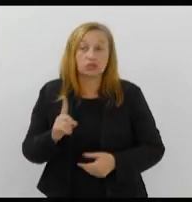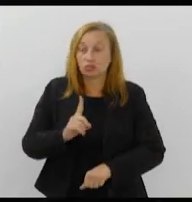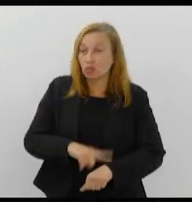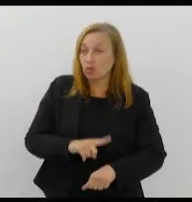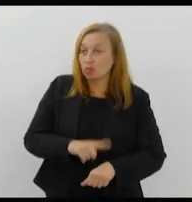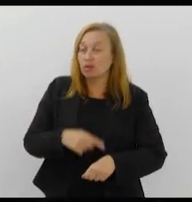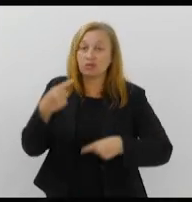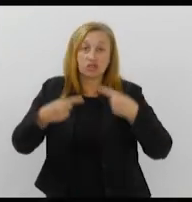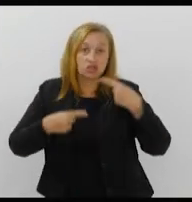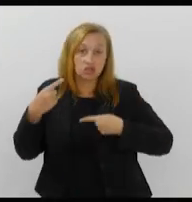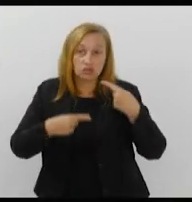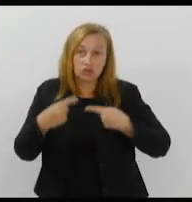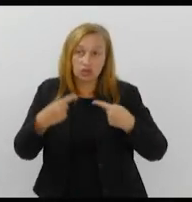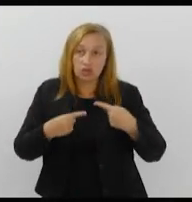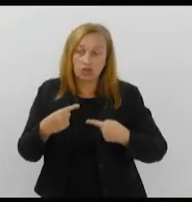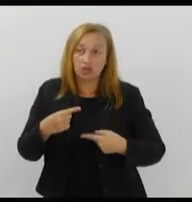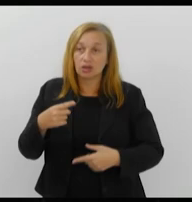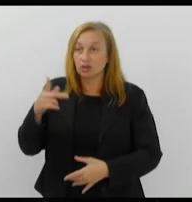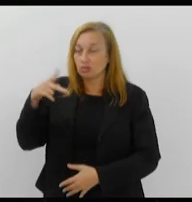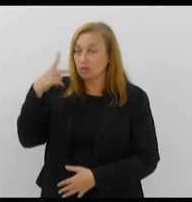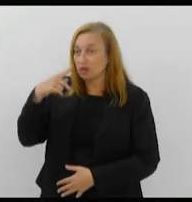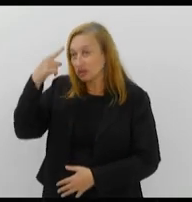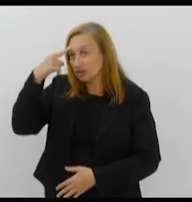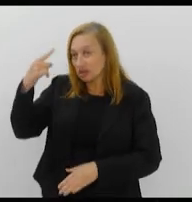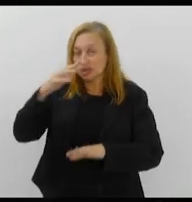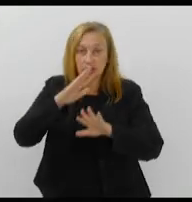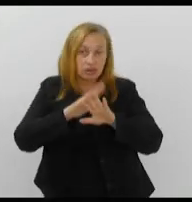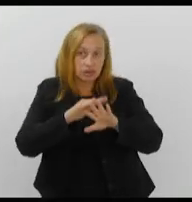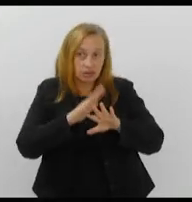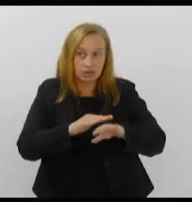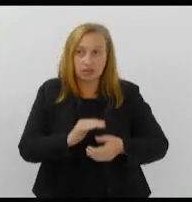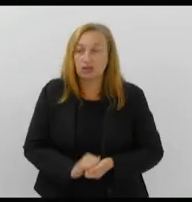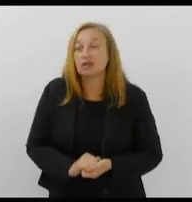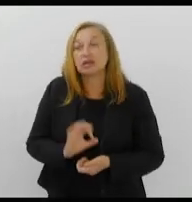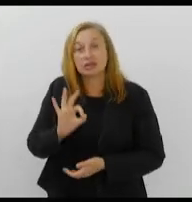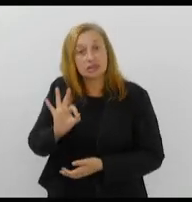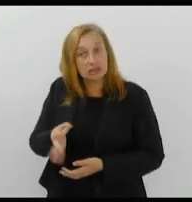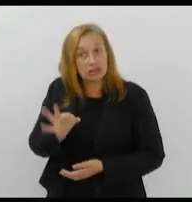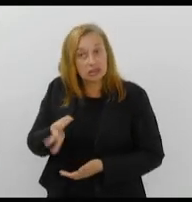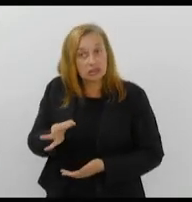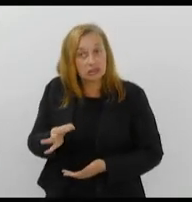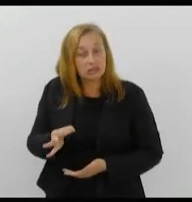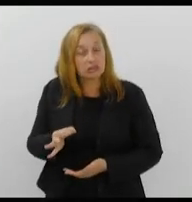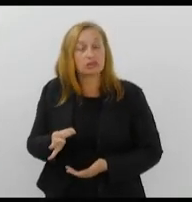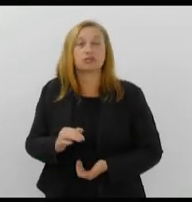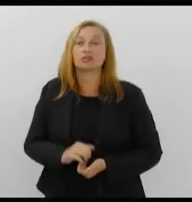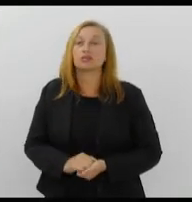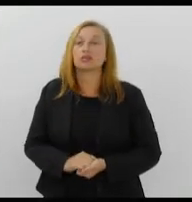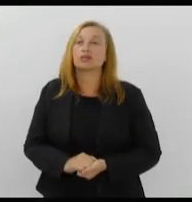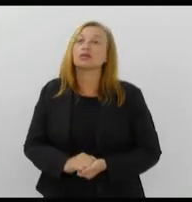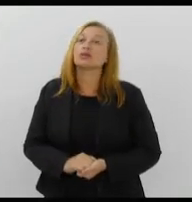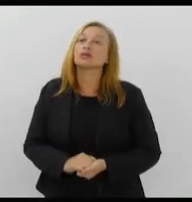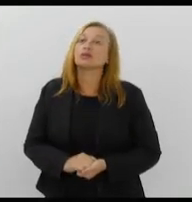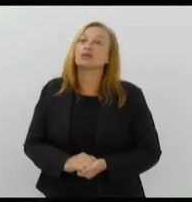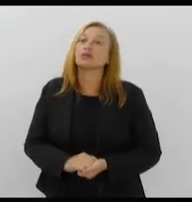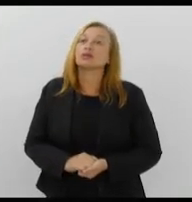fazer o debate político no campo das ideias e da divergência, evidentemente que a gente deve